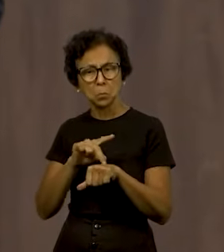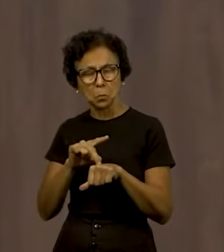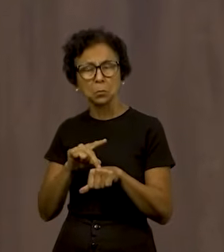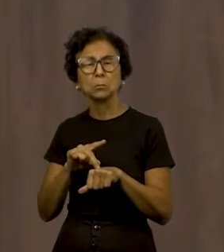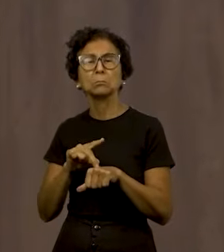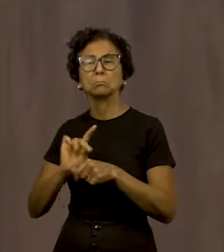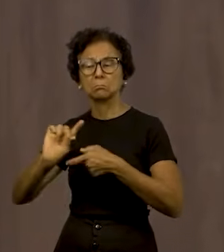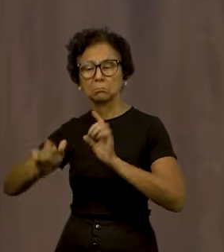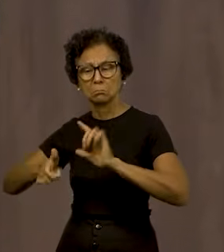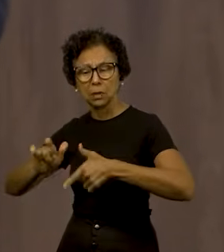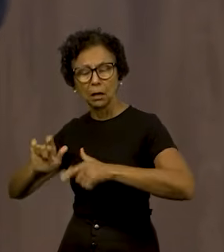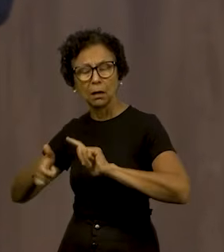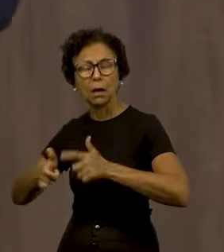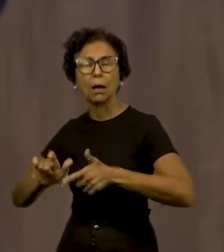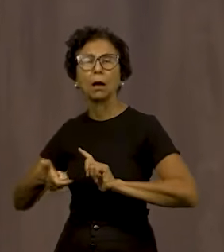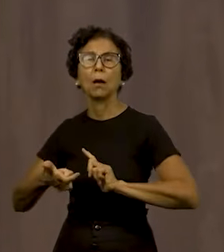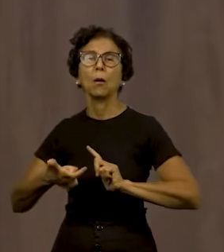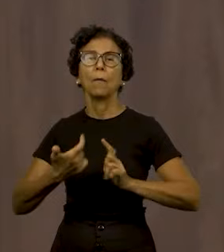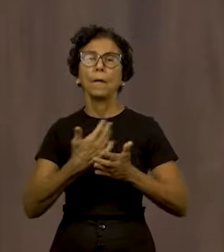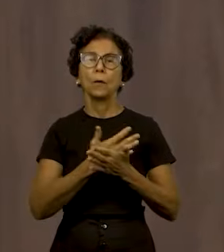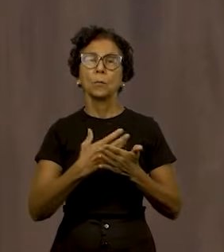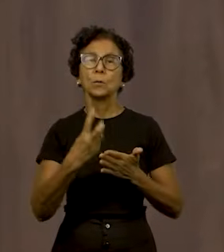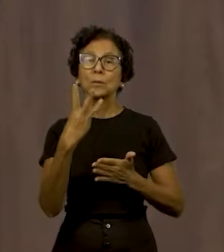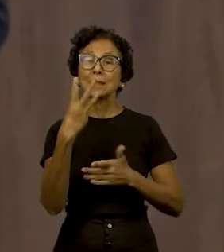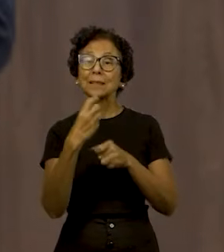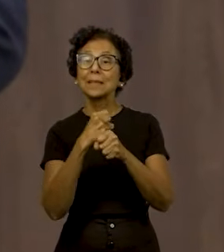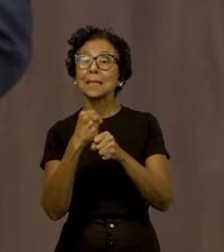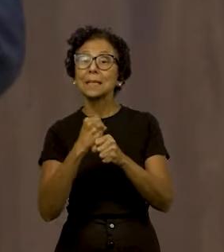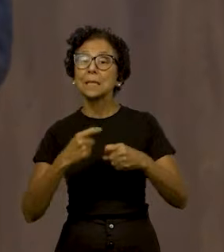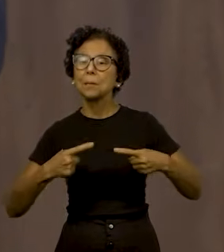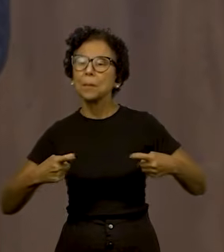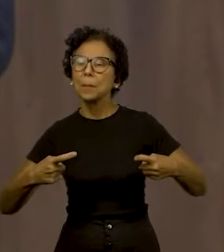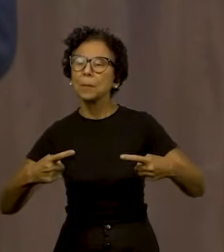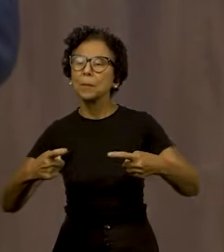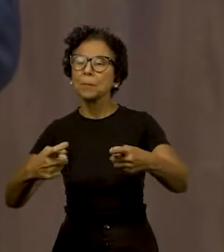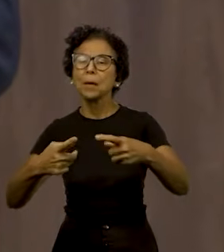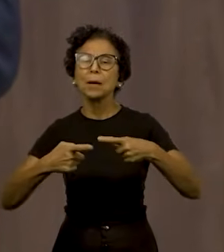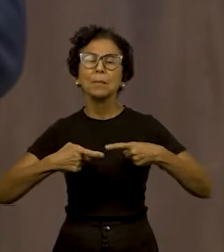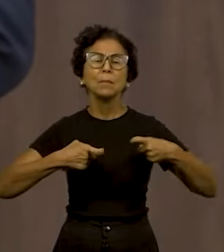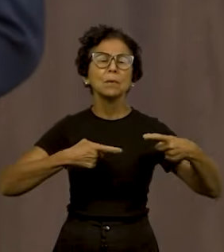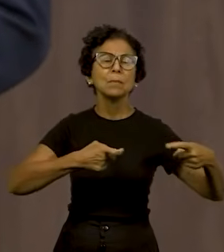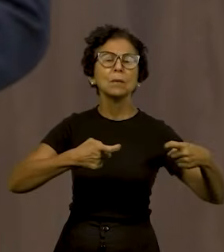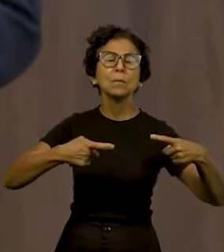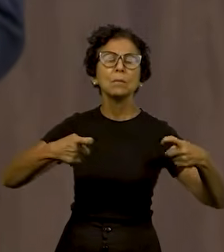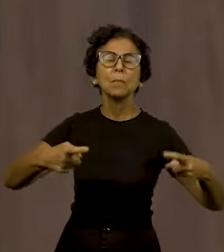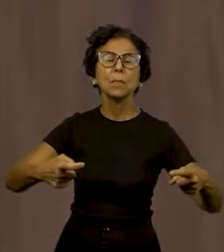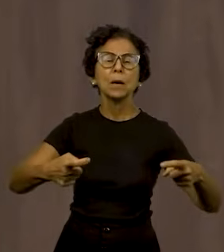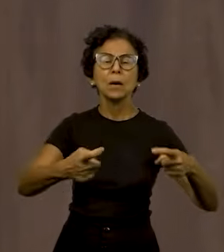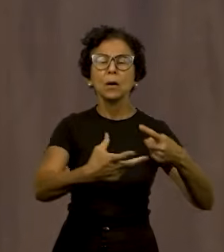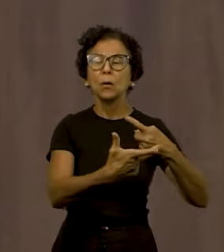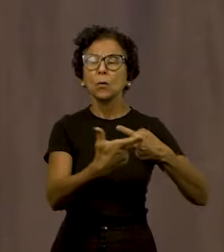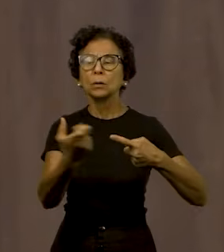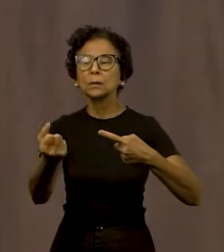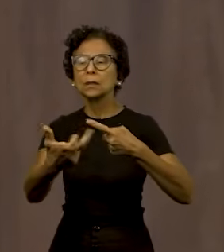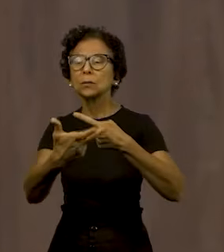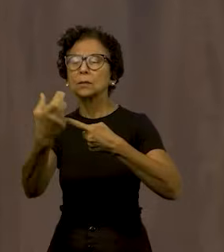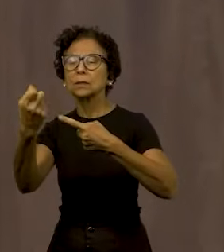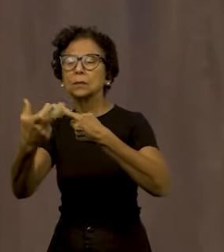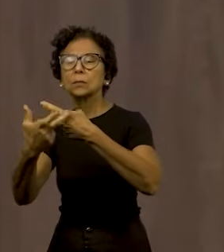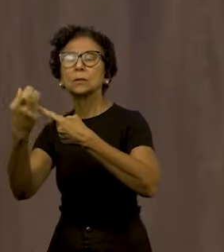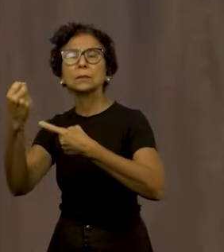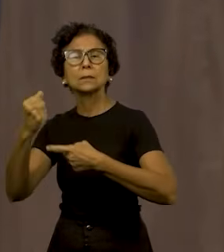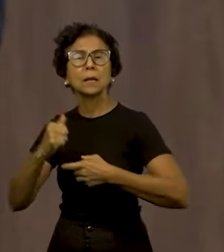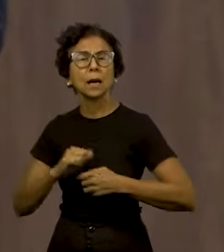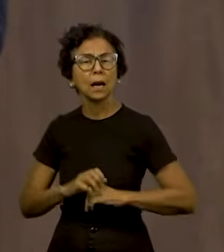conquistam, né? Eles fazem uma guerra ali por 3 anos e eles passam a conquistar toda a região de Israel. E nós sempre sabemos